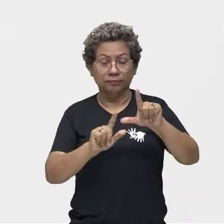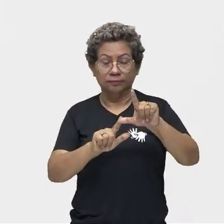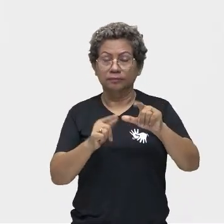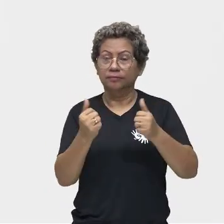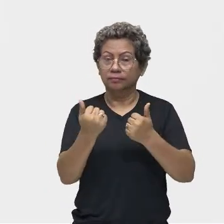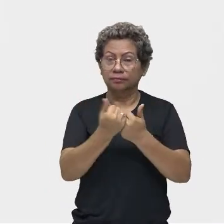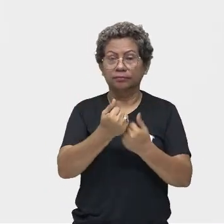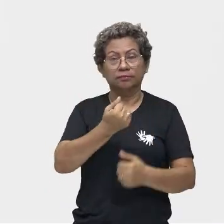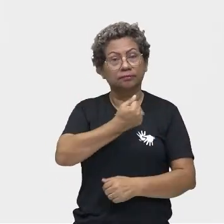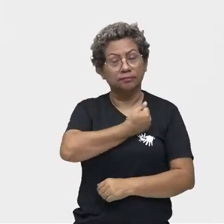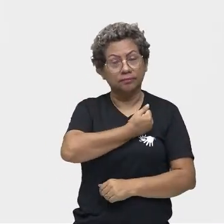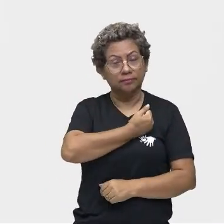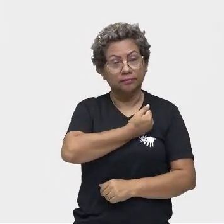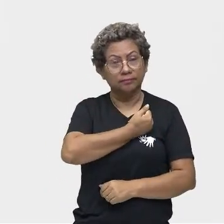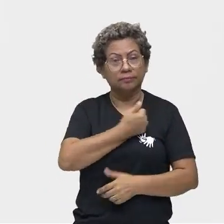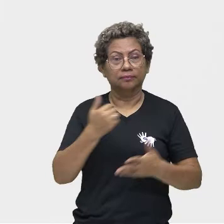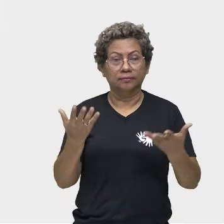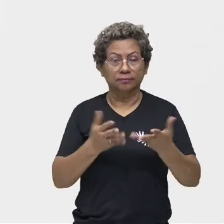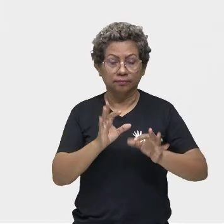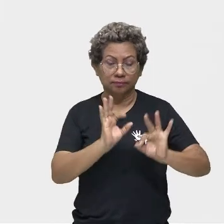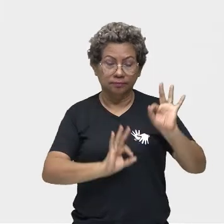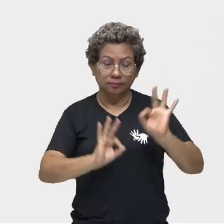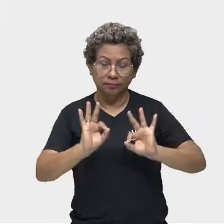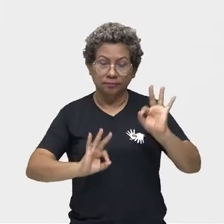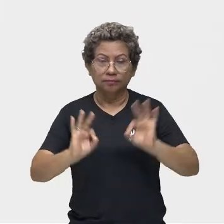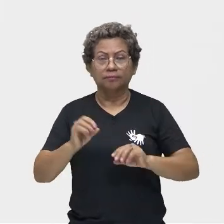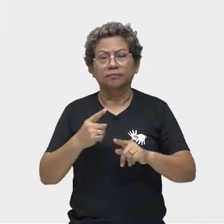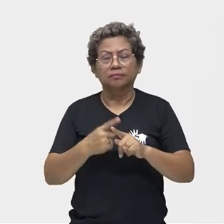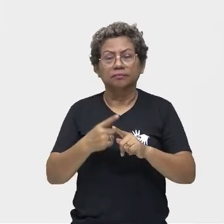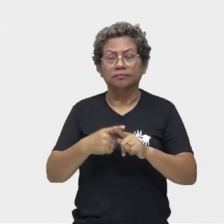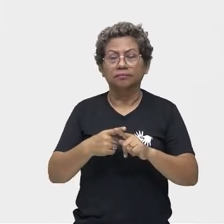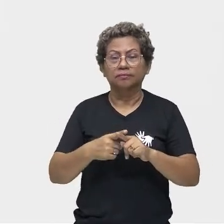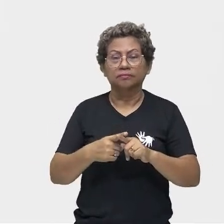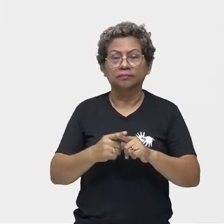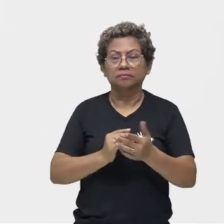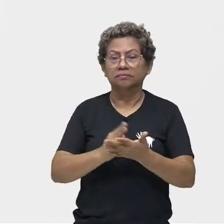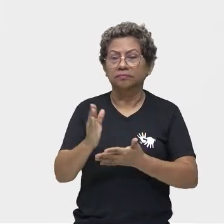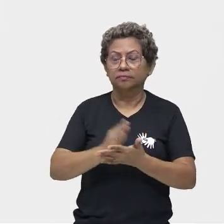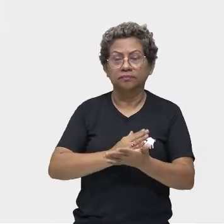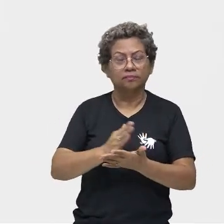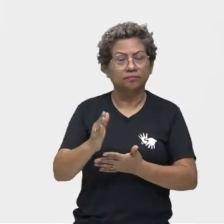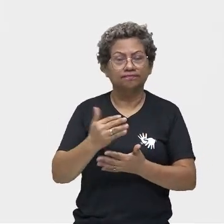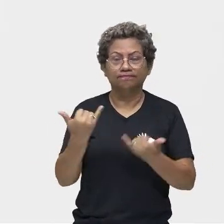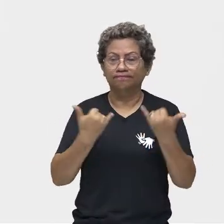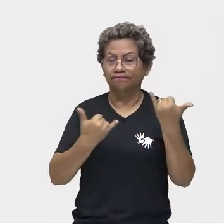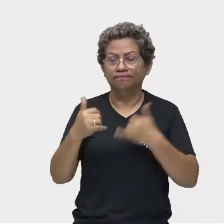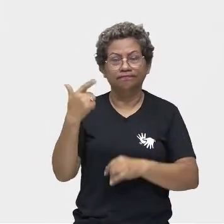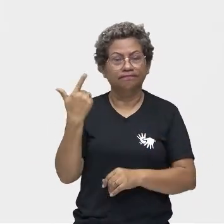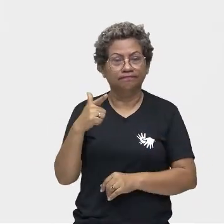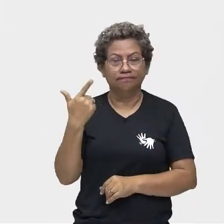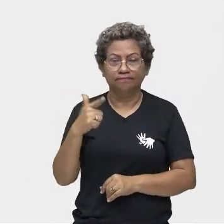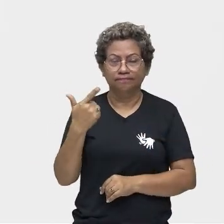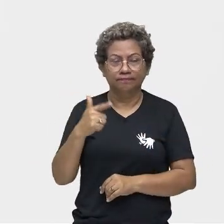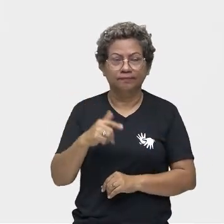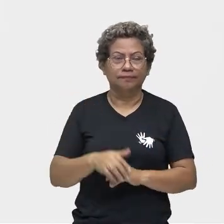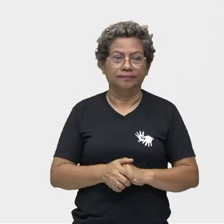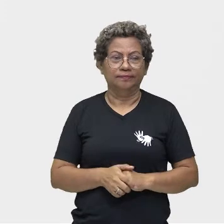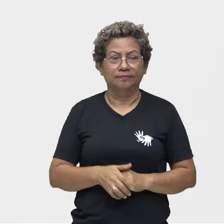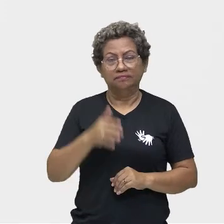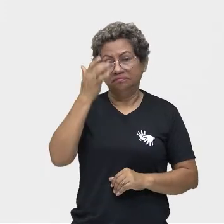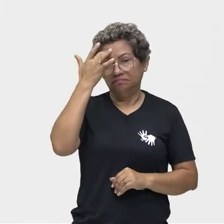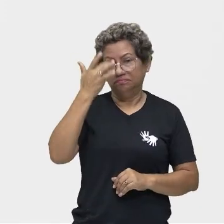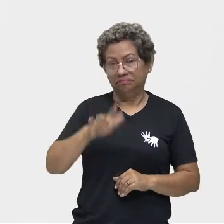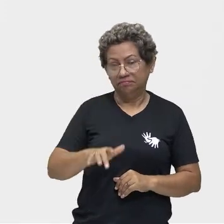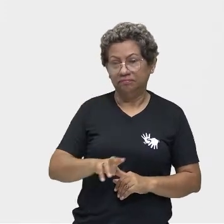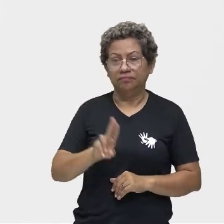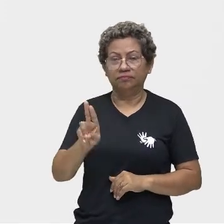para calcular o valor da altura aqui, do x em questão, porque nós não temos o conhecimento dos dois catetos, né? Nós não sabemos quanto vale o B e nem o